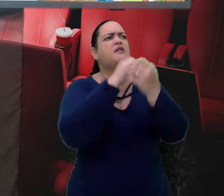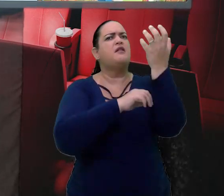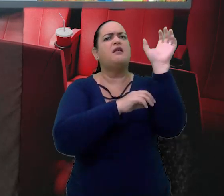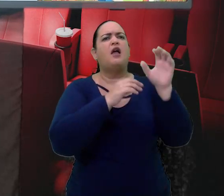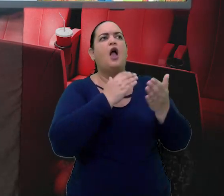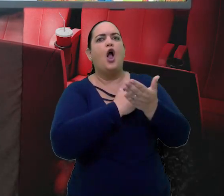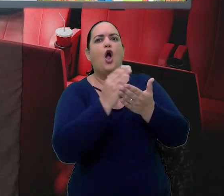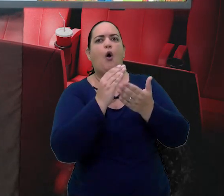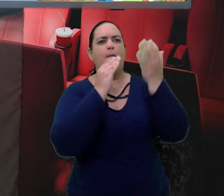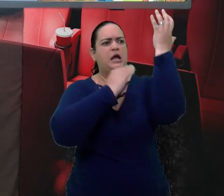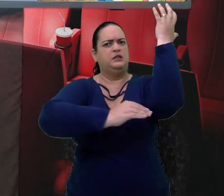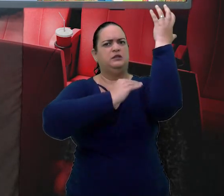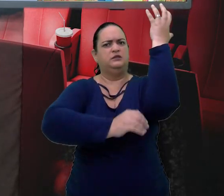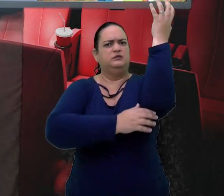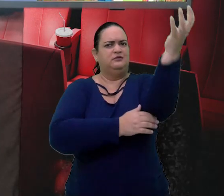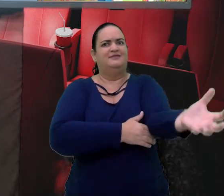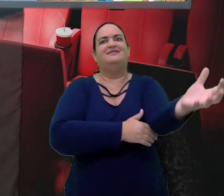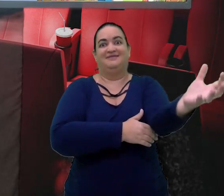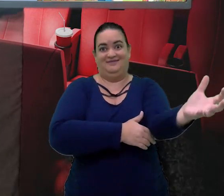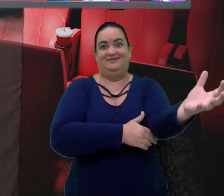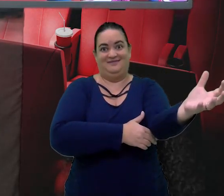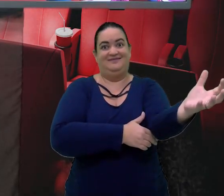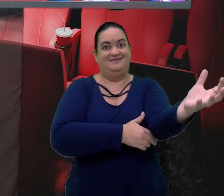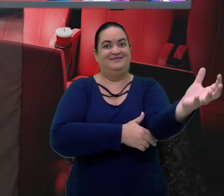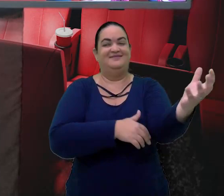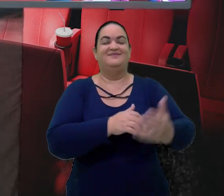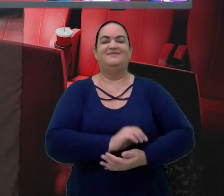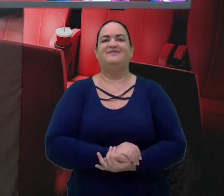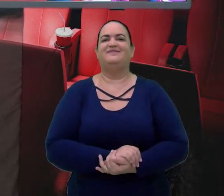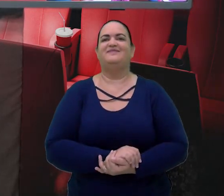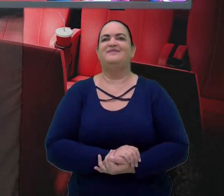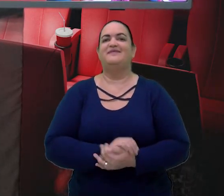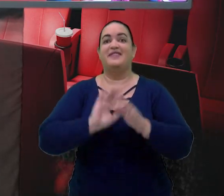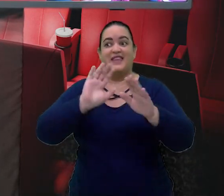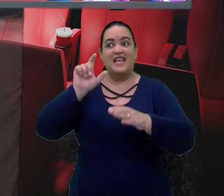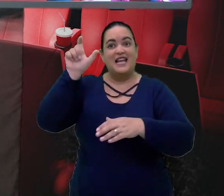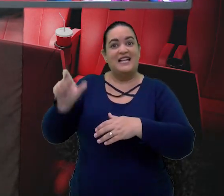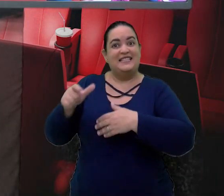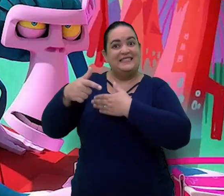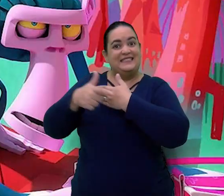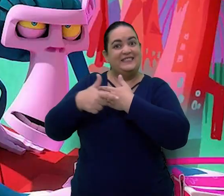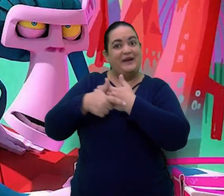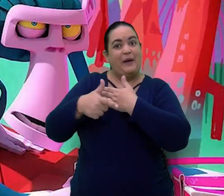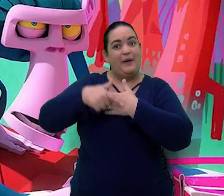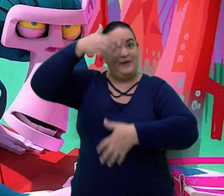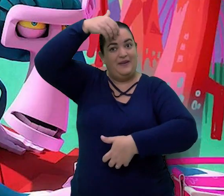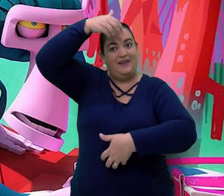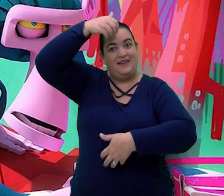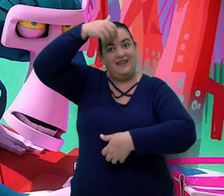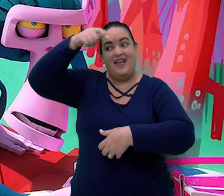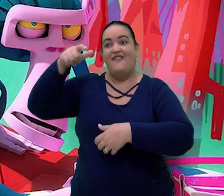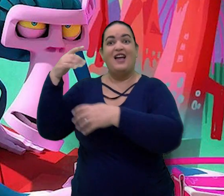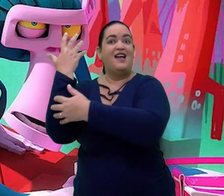dele pode fazer a analogia com o desmatamento. O personagem migra da floresta,